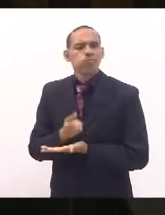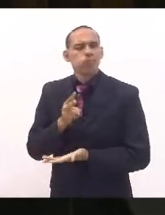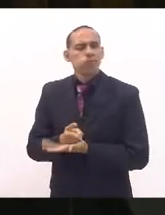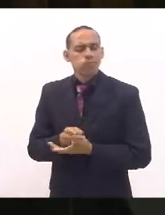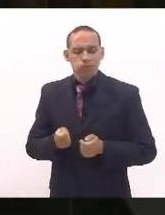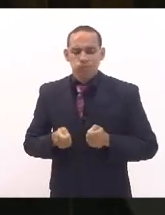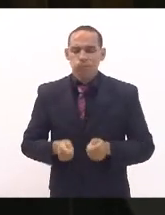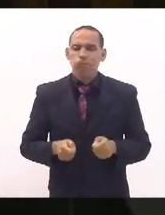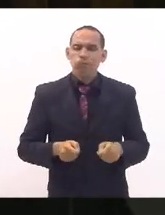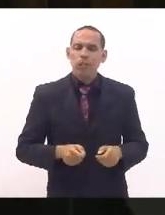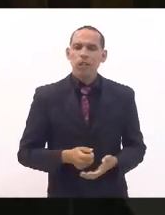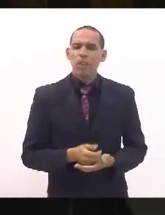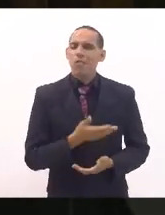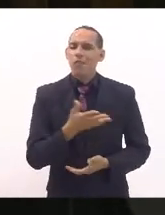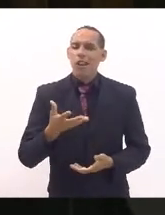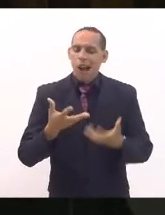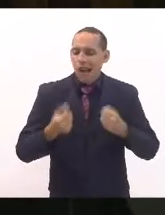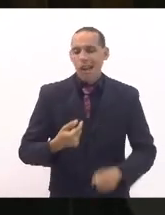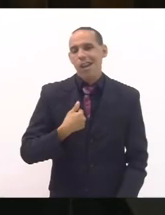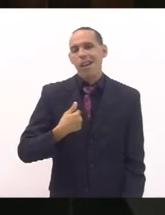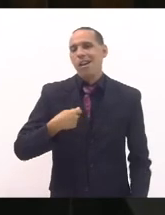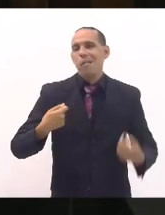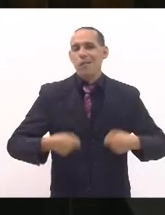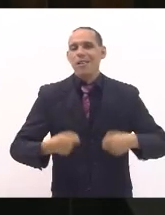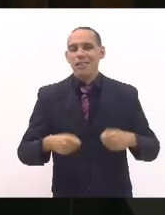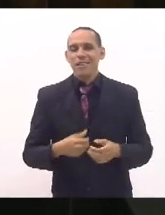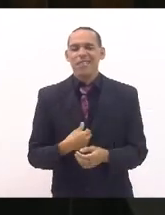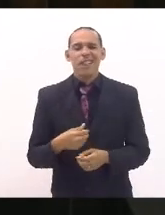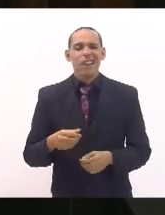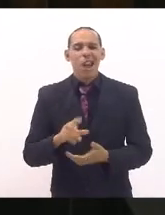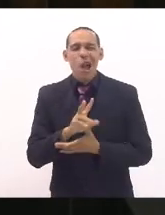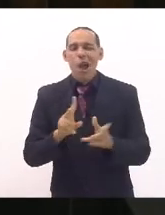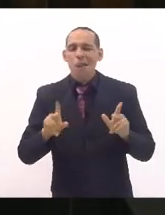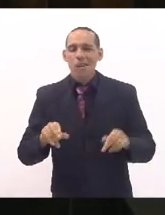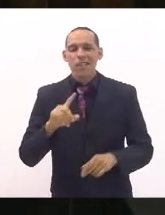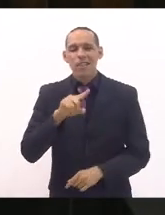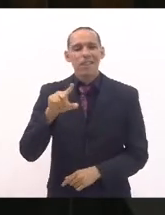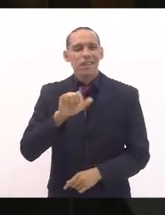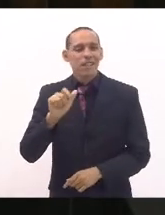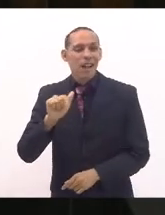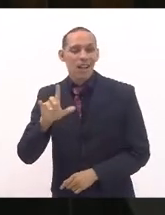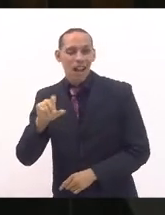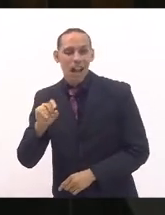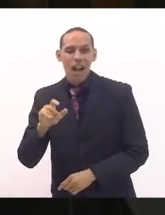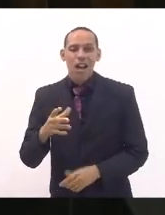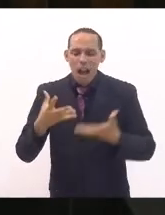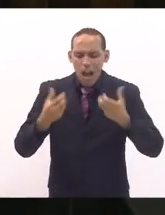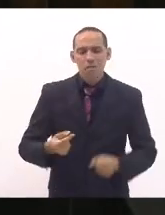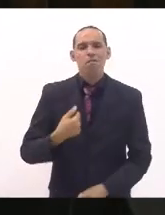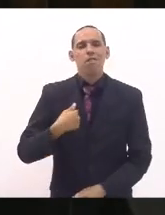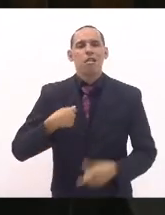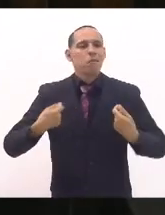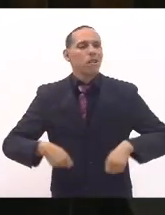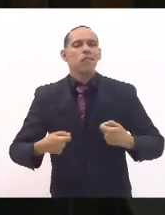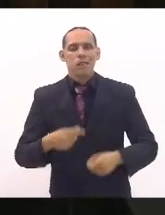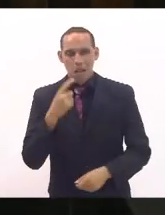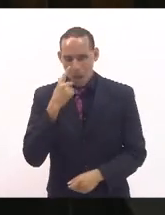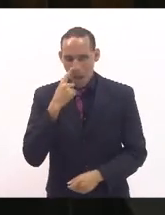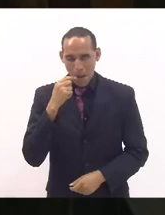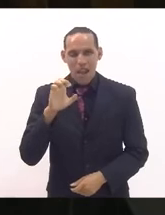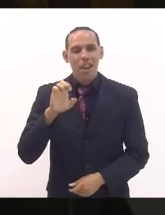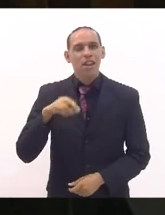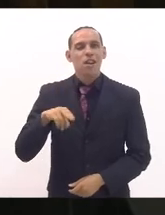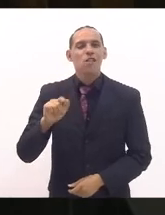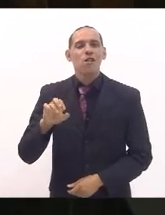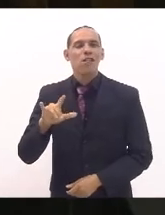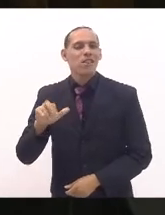continuarei. Terão que me engolir, parafraseando Zagallo, terão que me engolir, porque